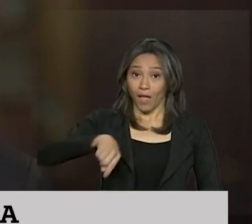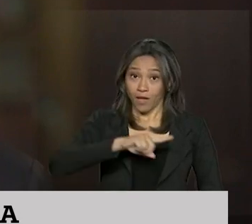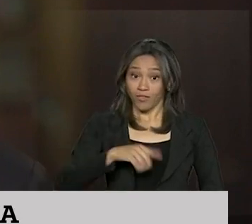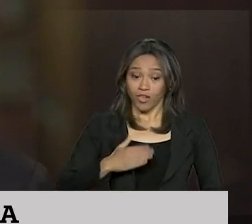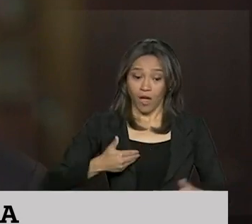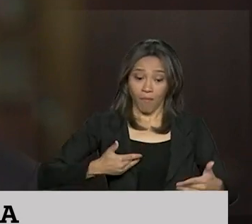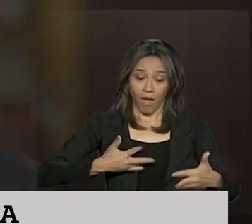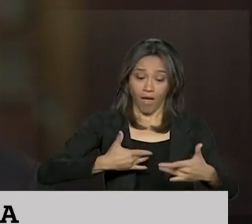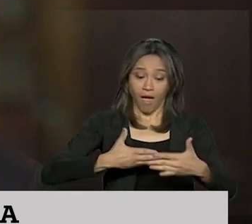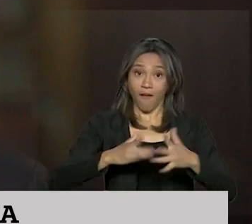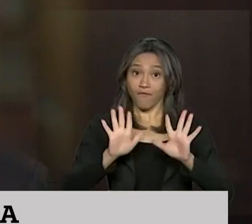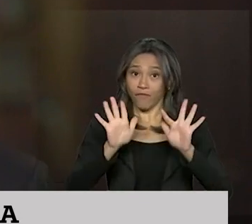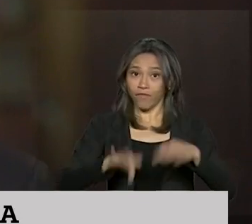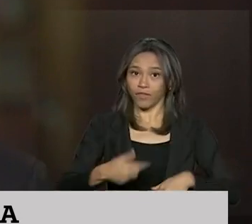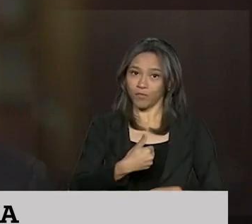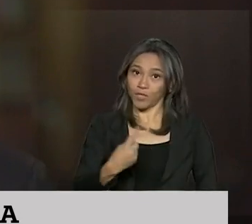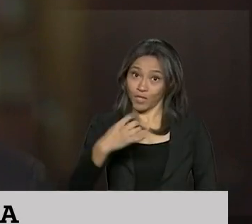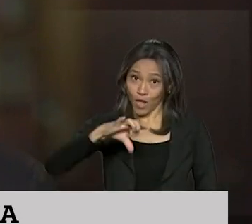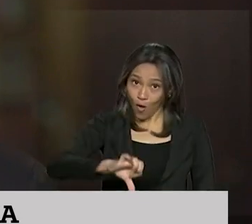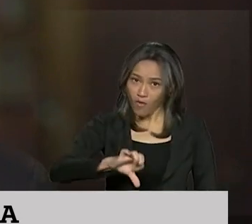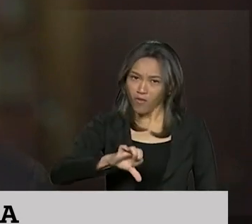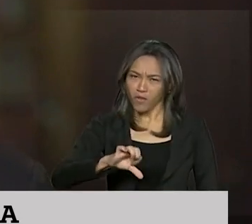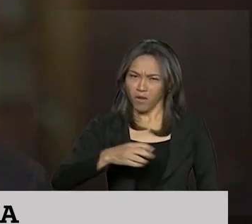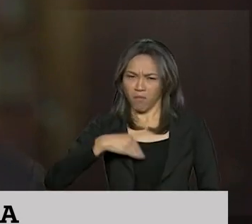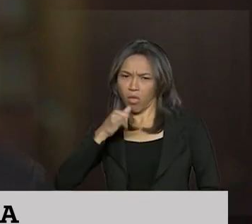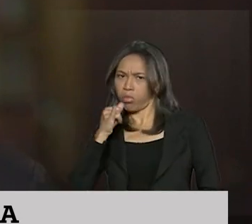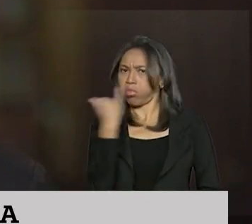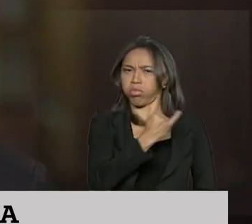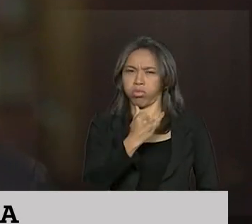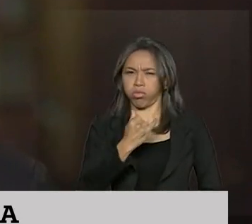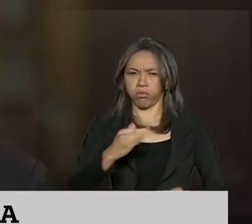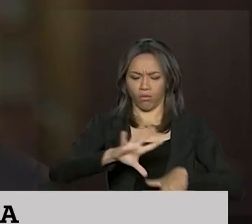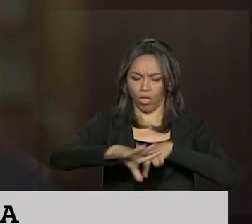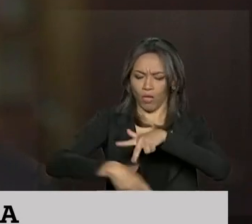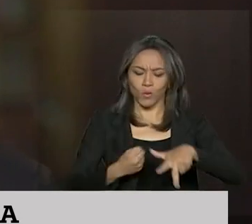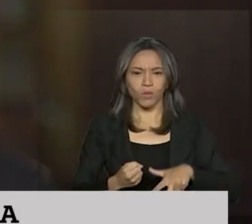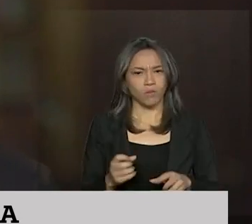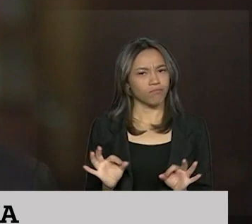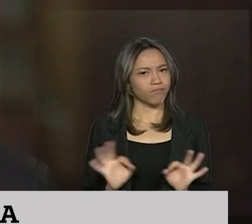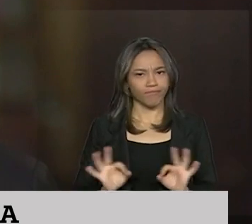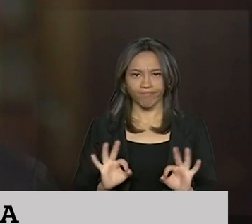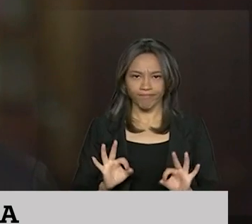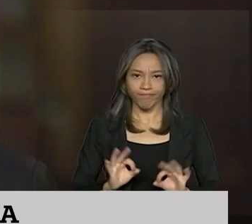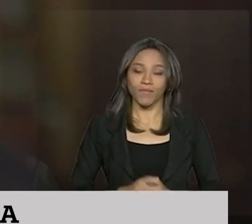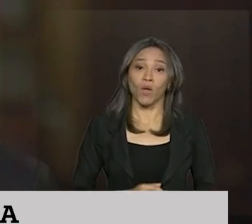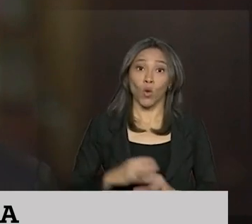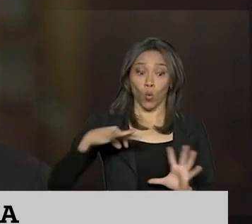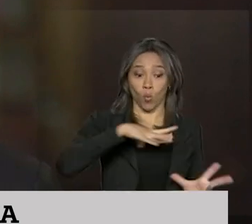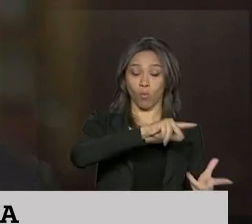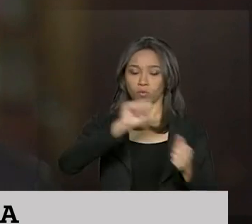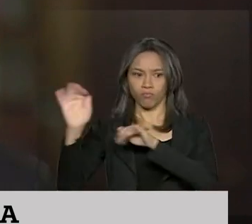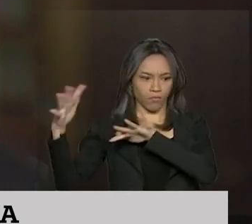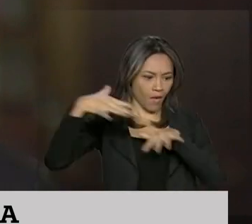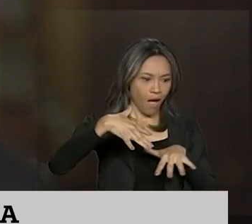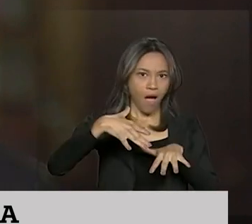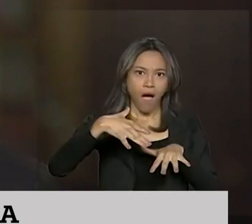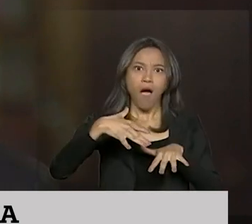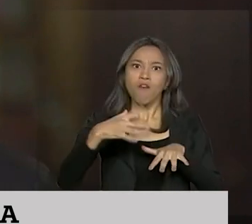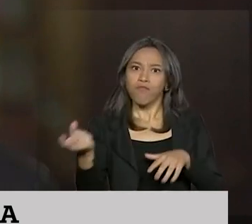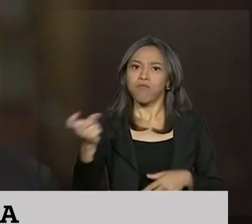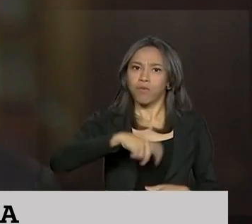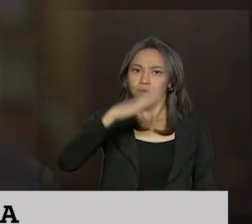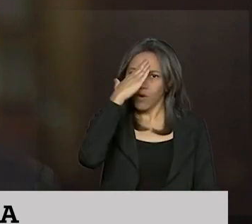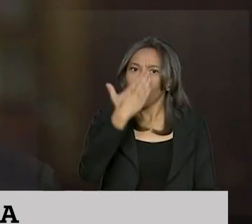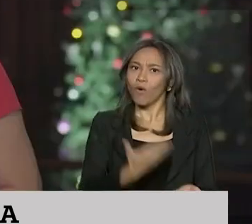a volta para passar o Réveillon com a família. Ele estava acompanhado apenas da filha Laura, já que a primeira-dama, Michelle Bolsonaro,